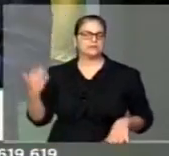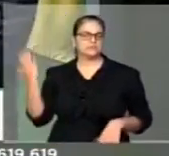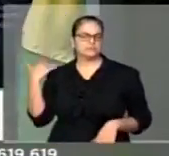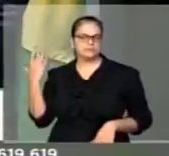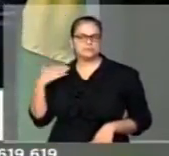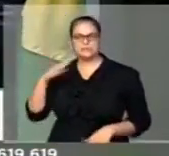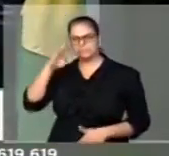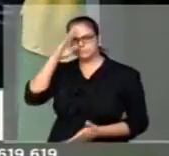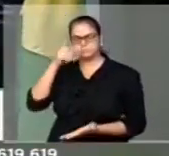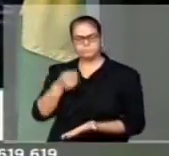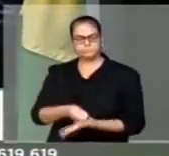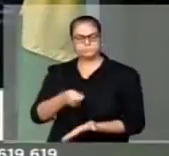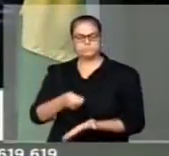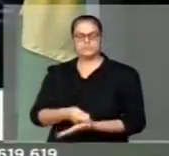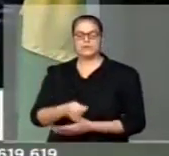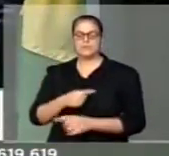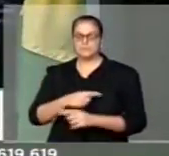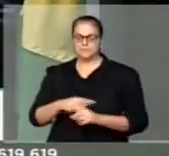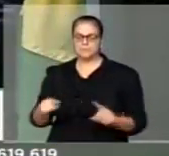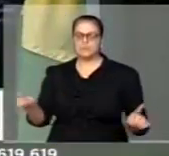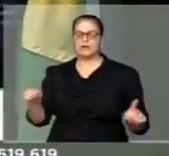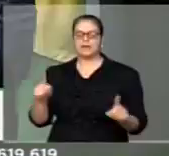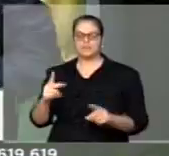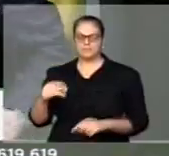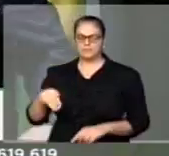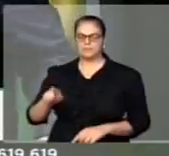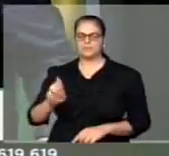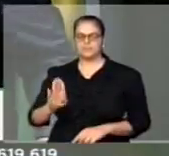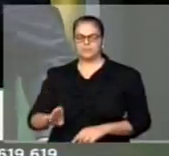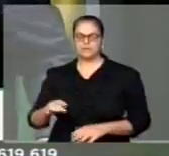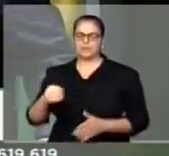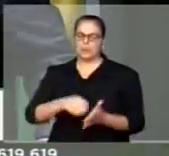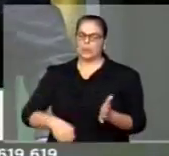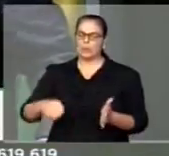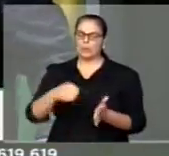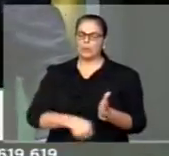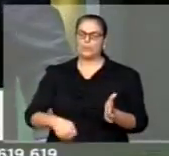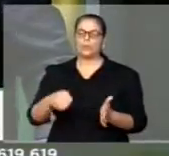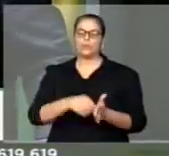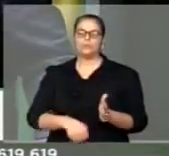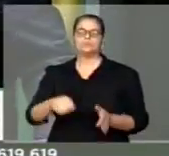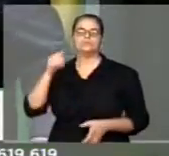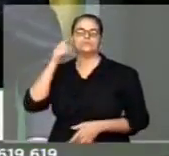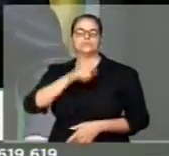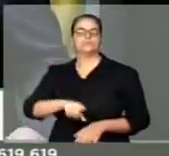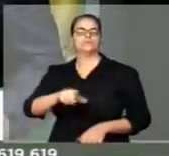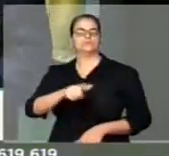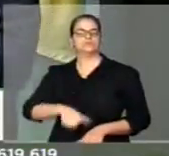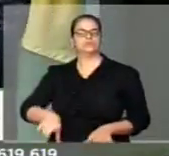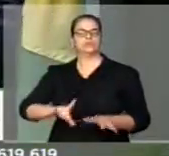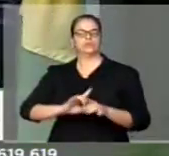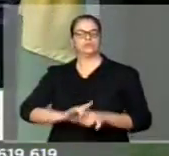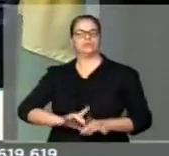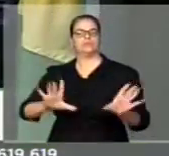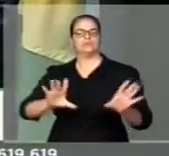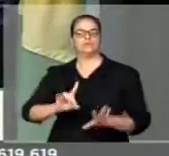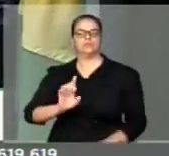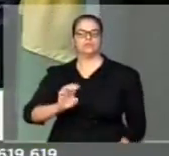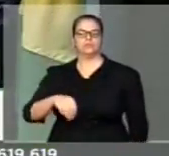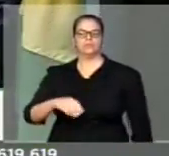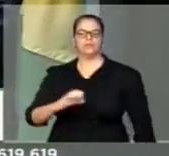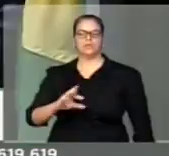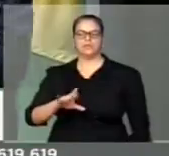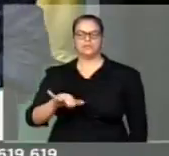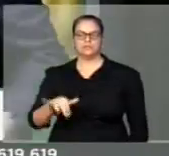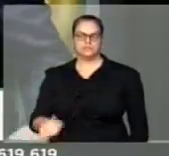foi esse abrigo, foi essa grande família PMDBista que conseguiu trazer consigo toda a mobilização, todo o